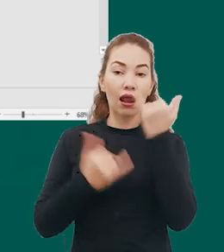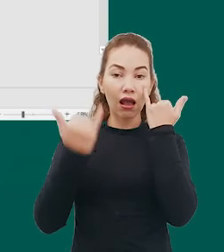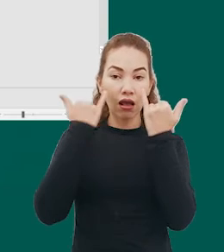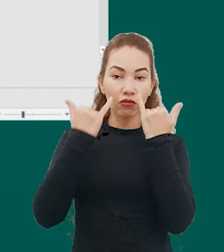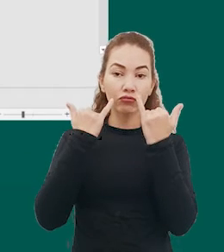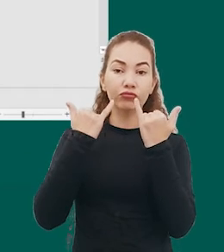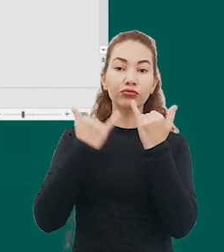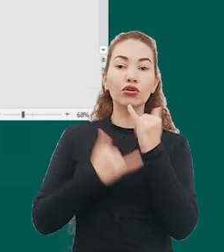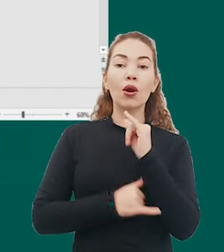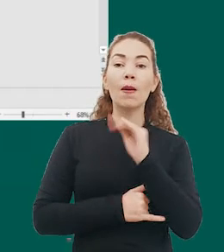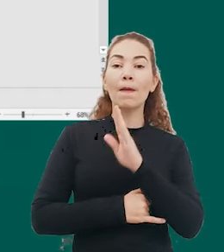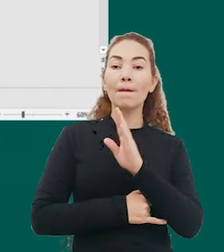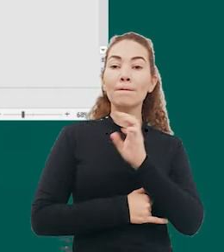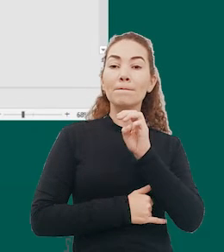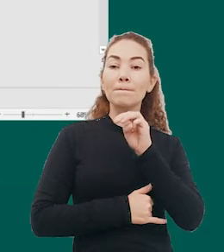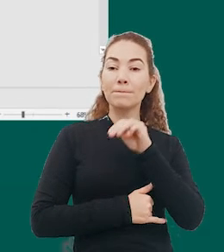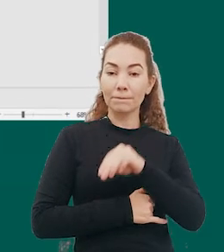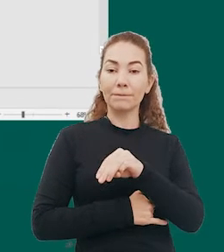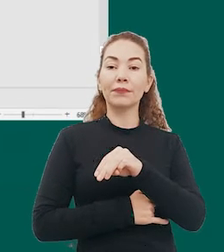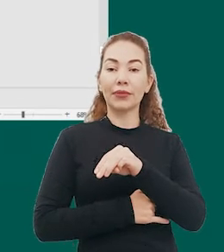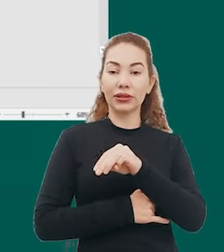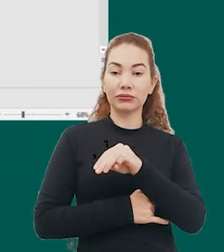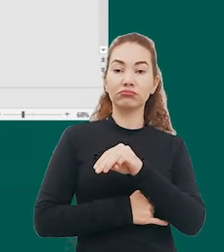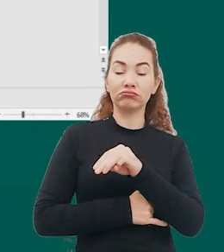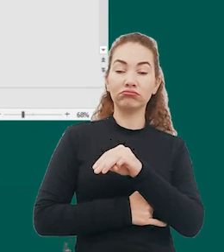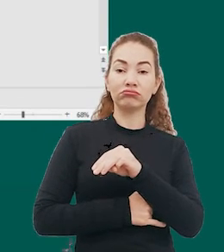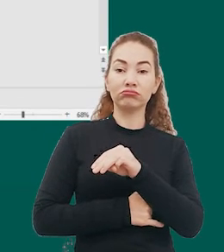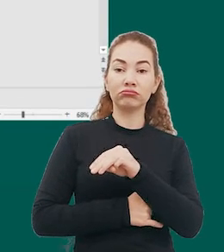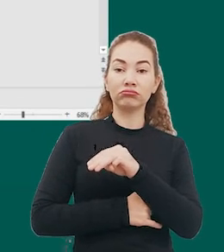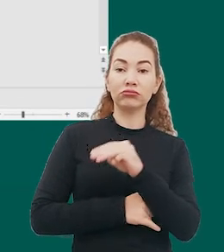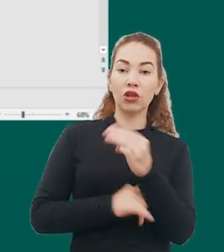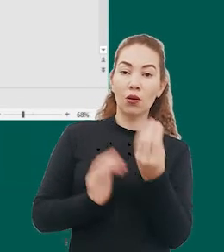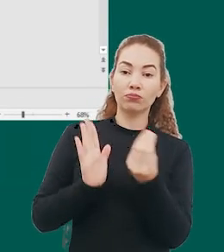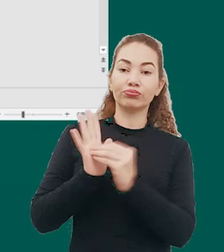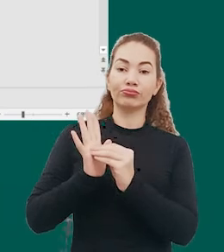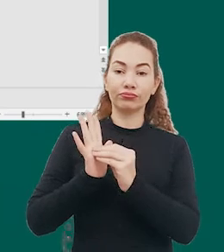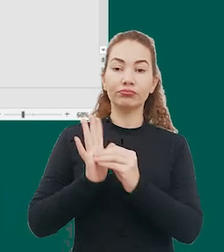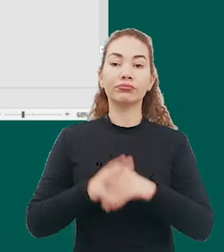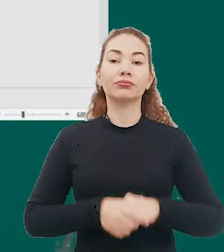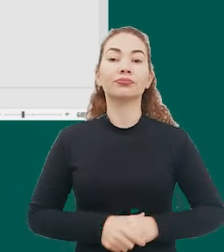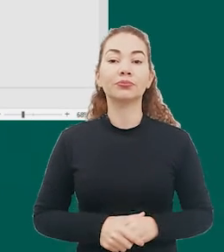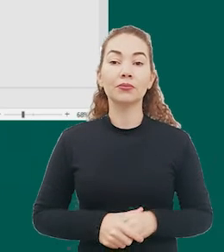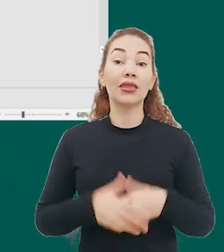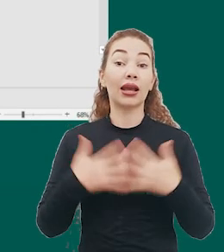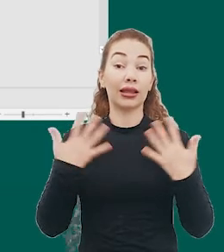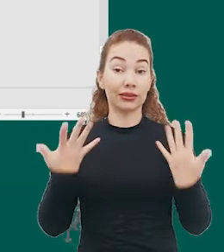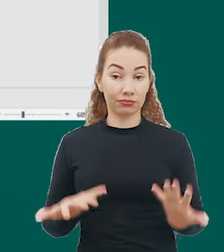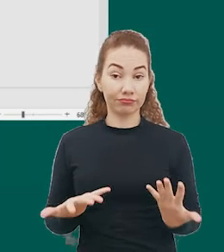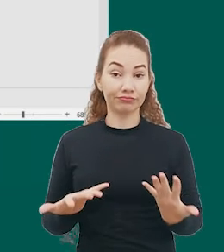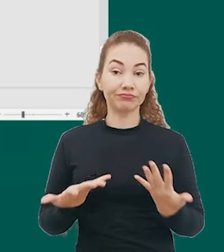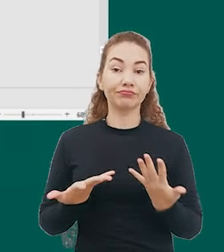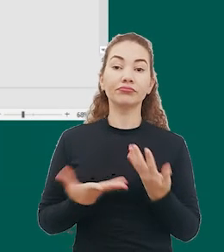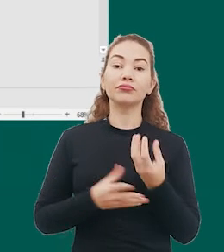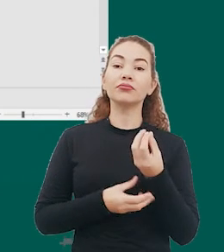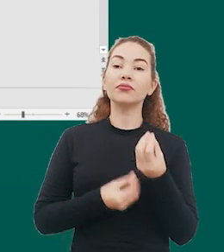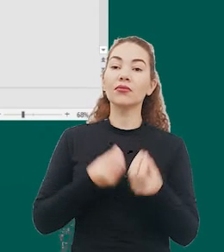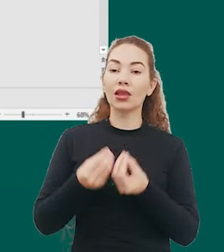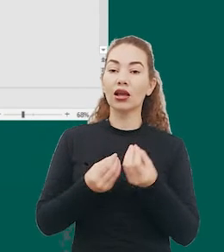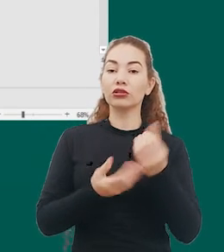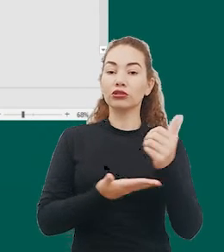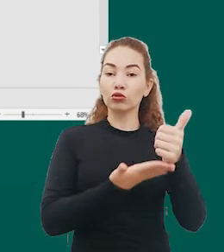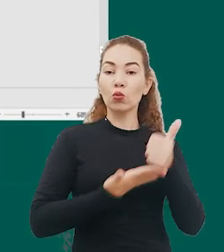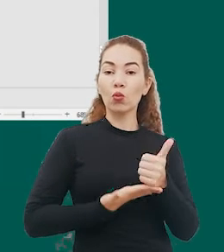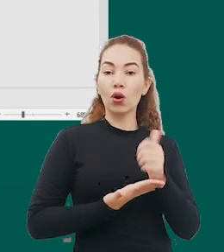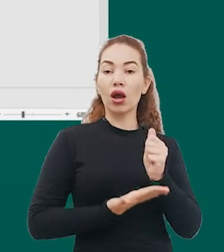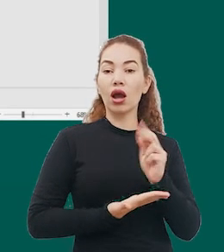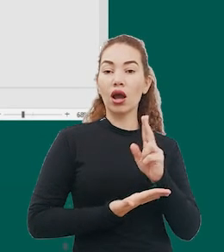informação benefício emergencial de prevenção do emprego e da renda. Então, tanto o auxílio que nós,